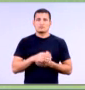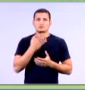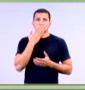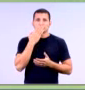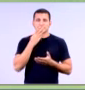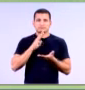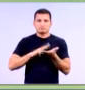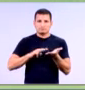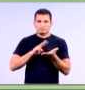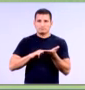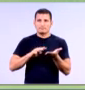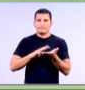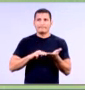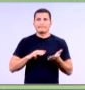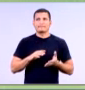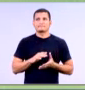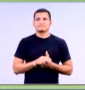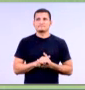dos parâmetros.